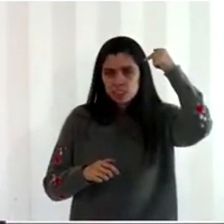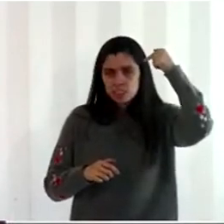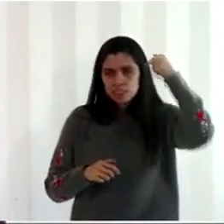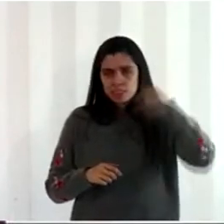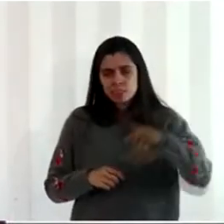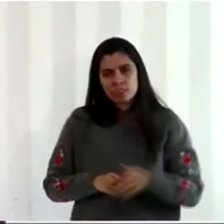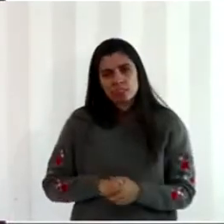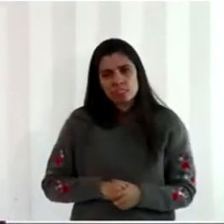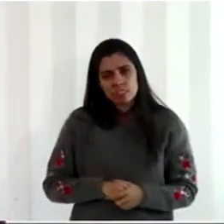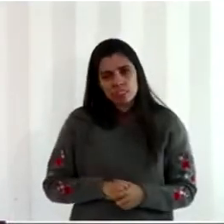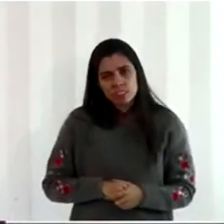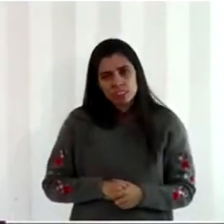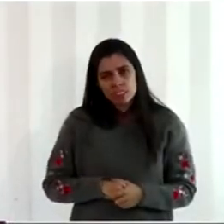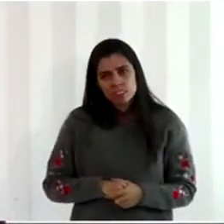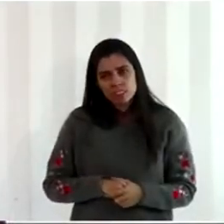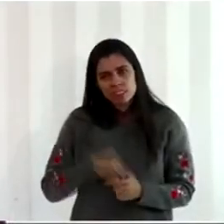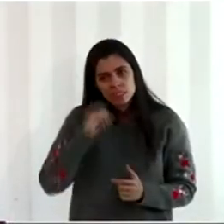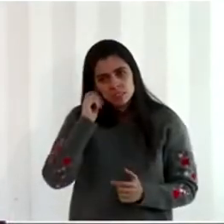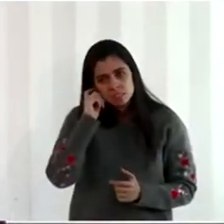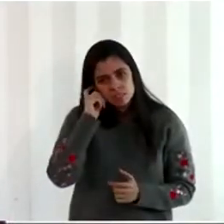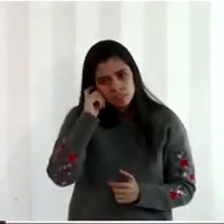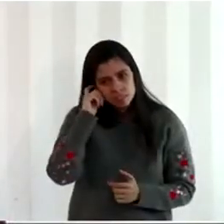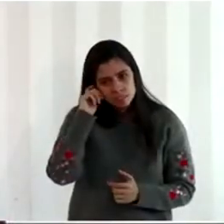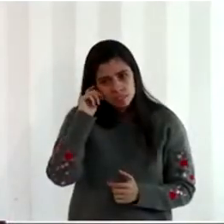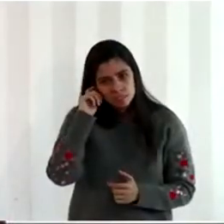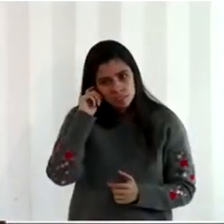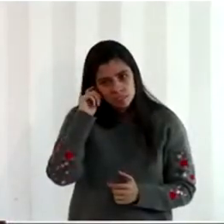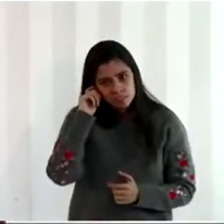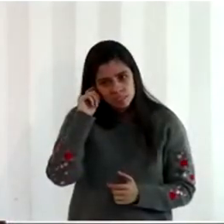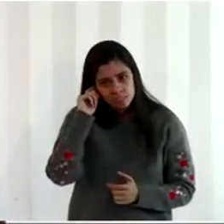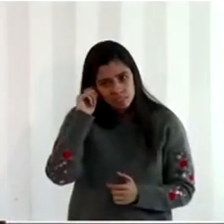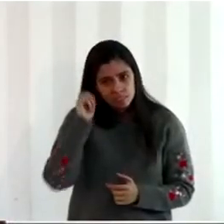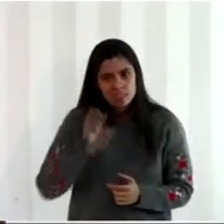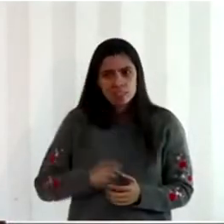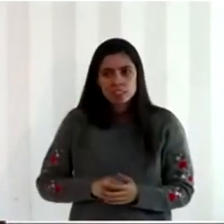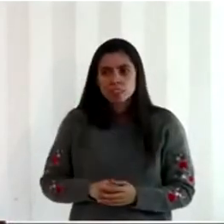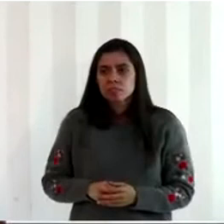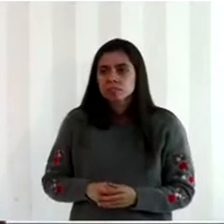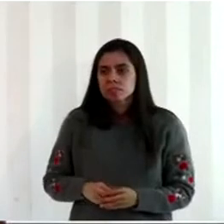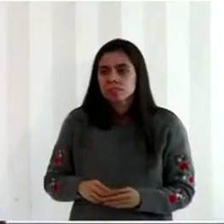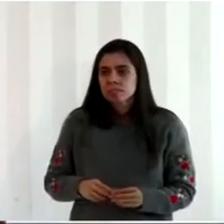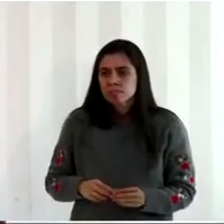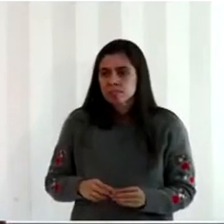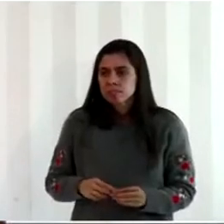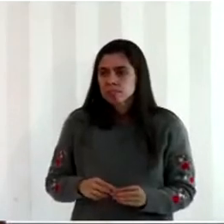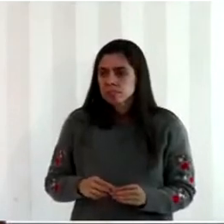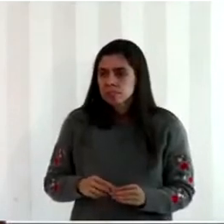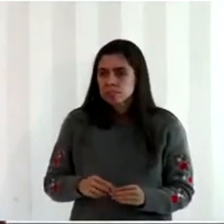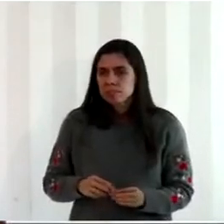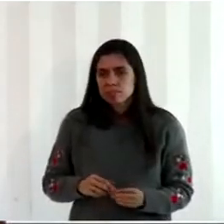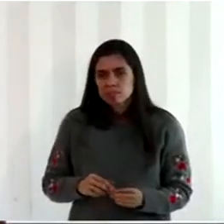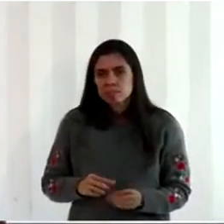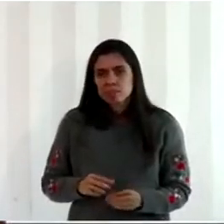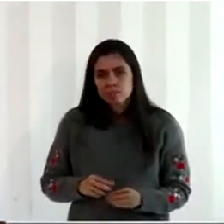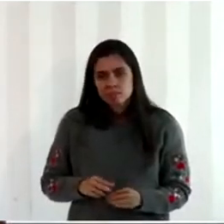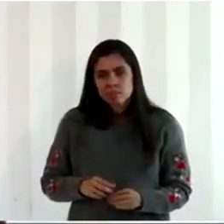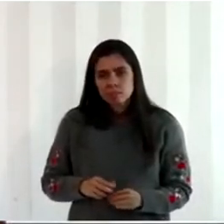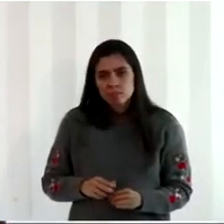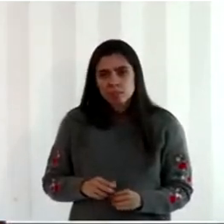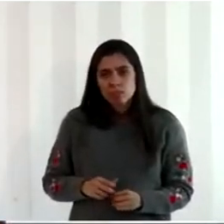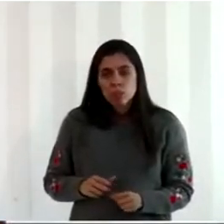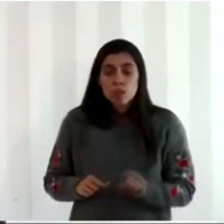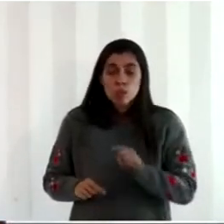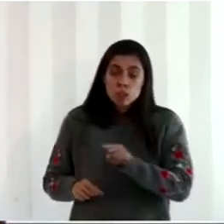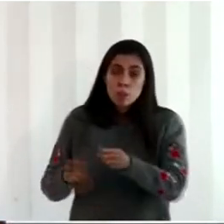a condição de viver uma vida santa, eu quero viver isso, eu quero experimentar isso. Eu não quero ser só um religioso, não. Eu quero viver